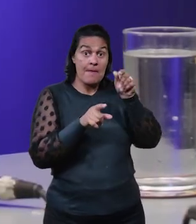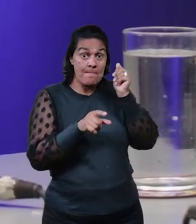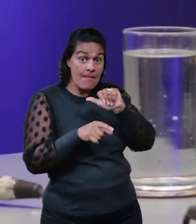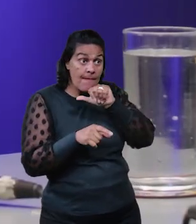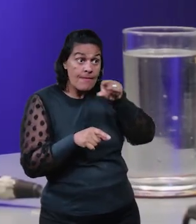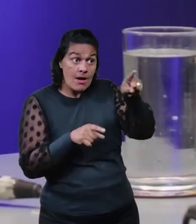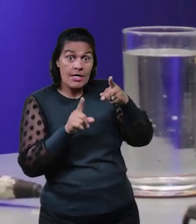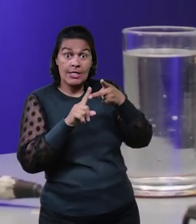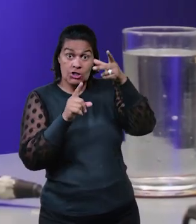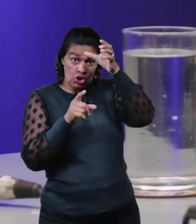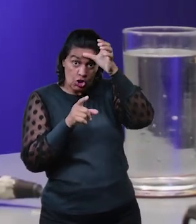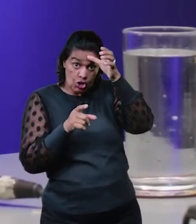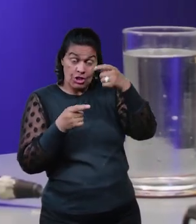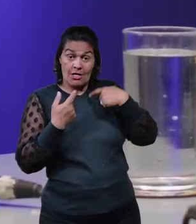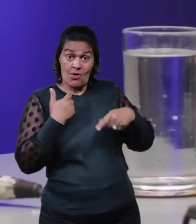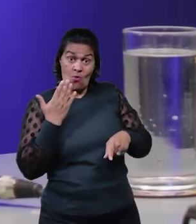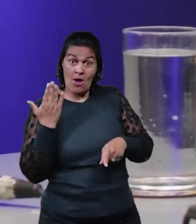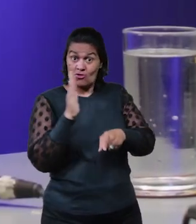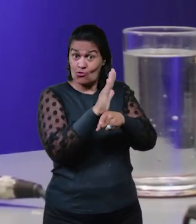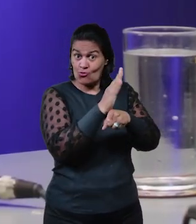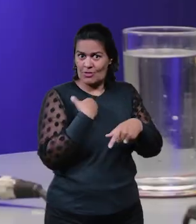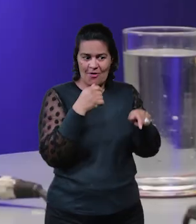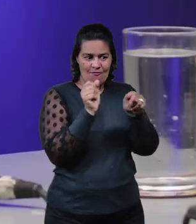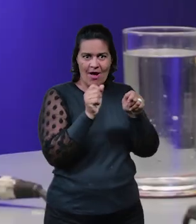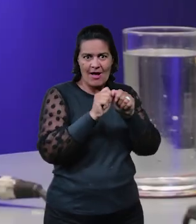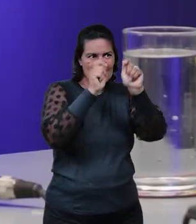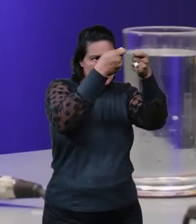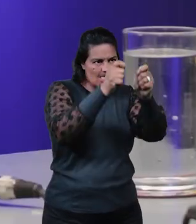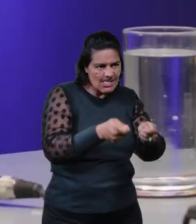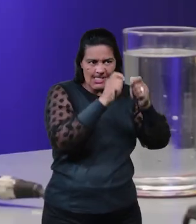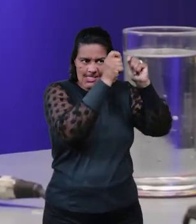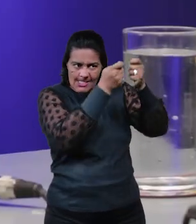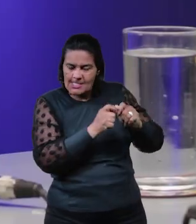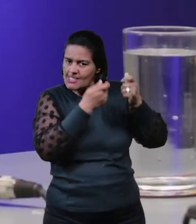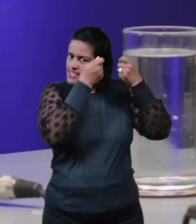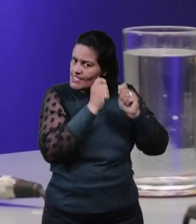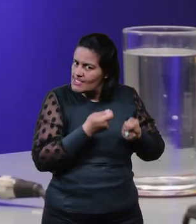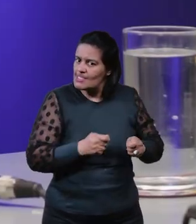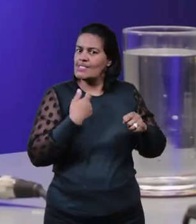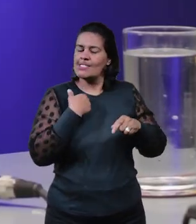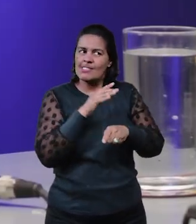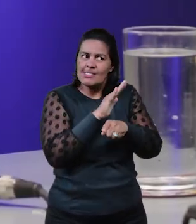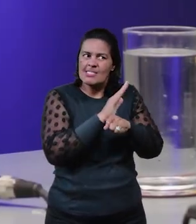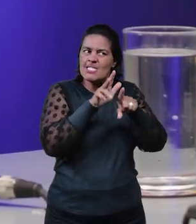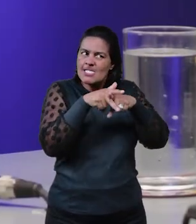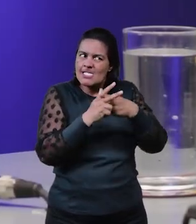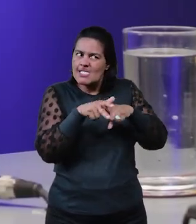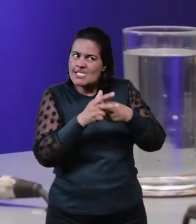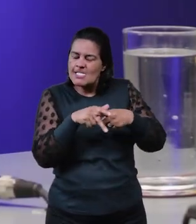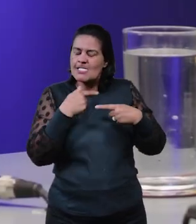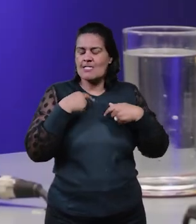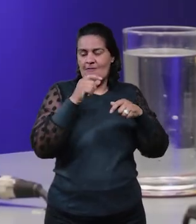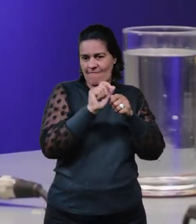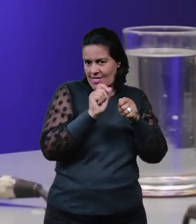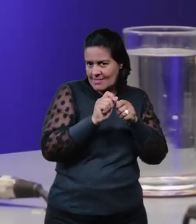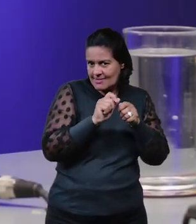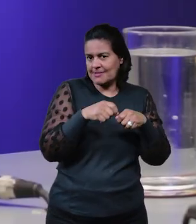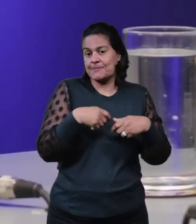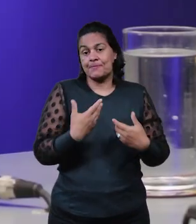família, quando já tinha, sei lá, 2 meses, aí fazia uma manutenção, refazer as tranças na parte da frente, topo do